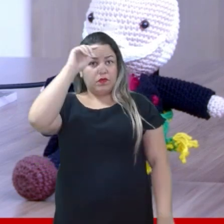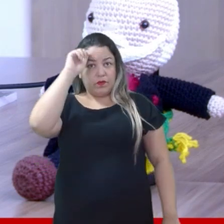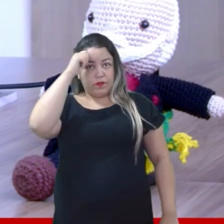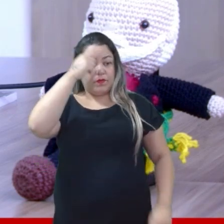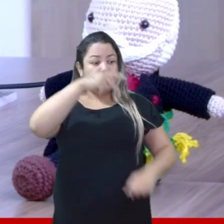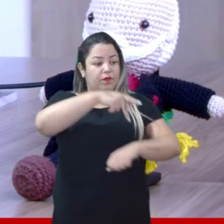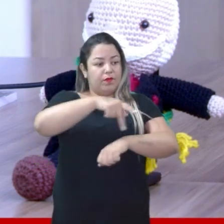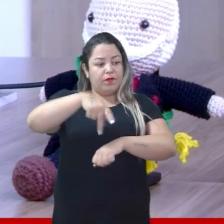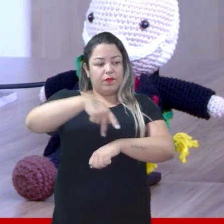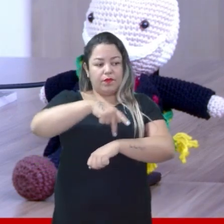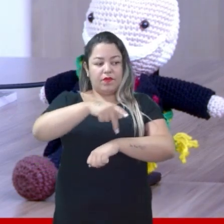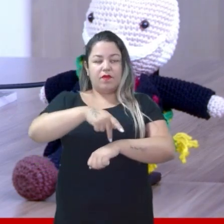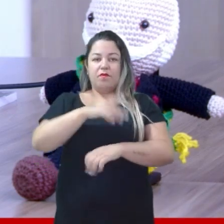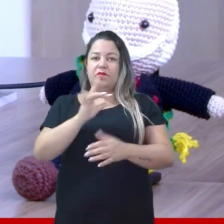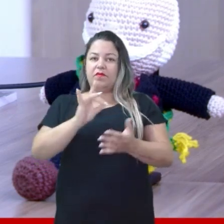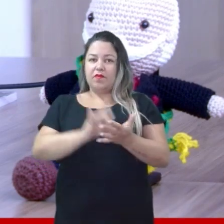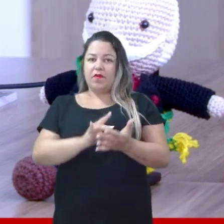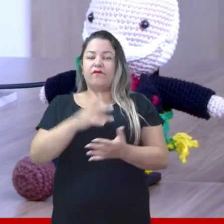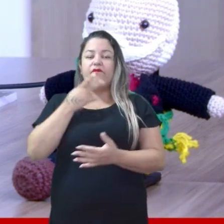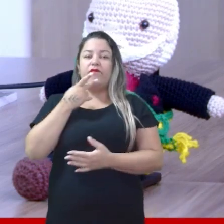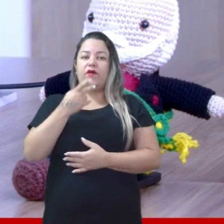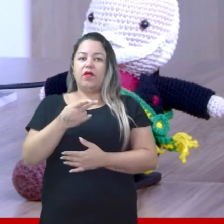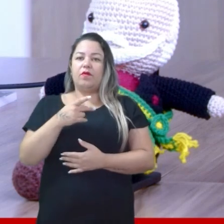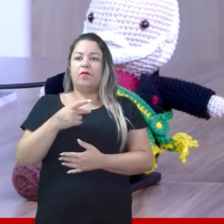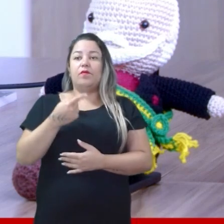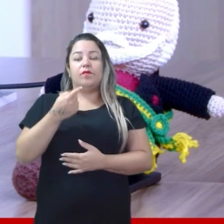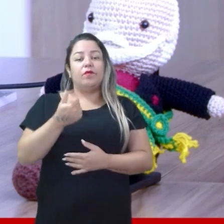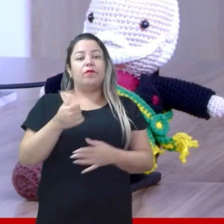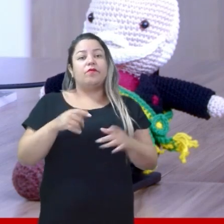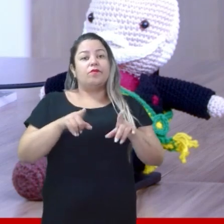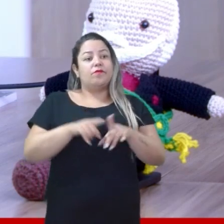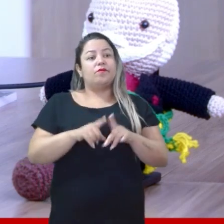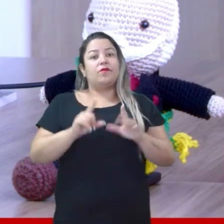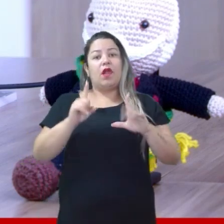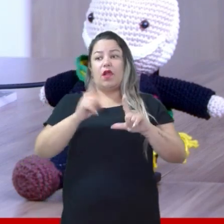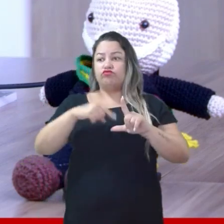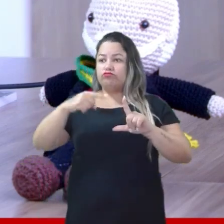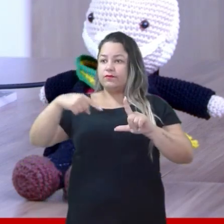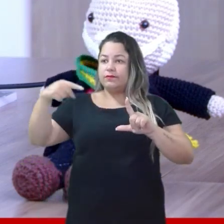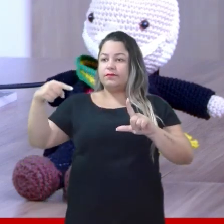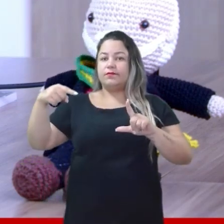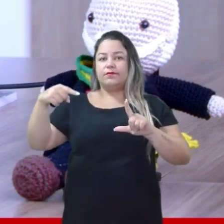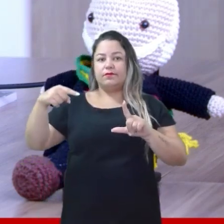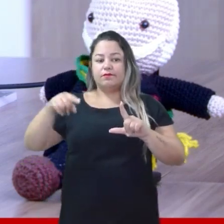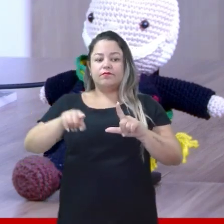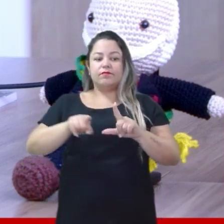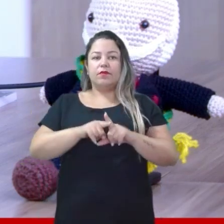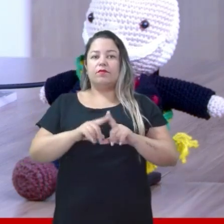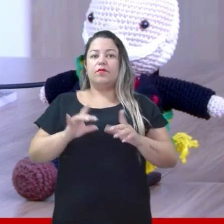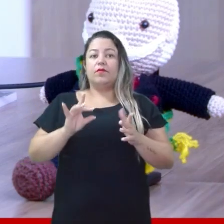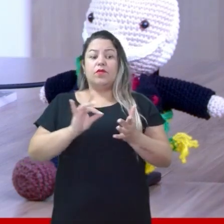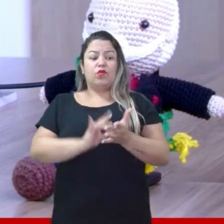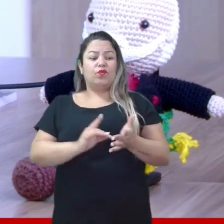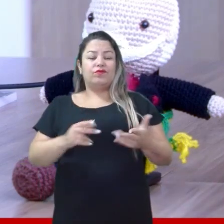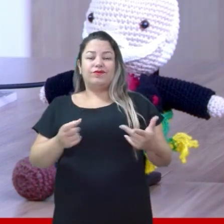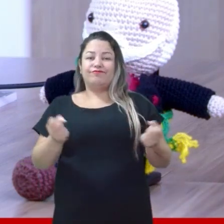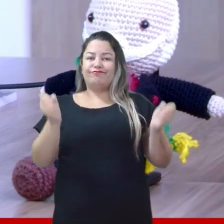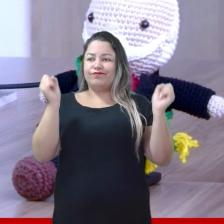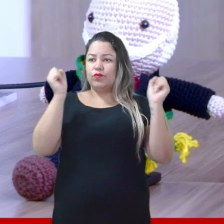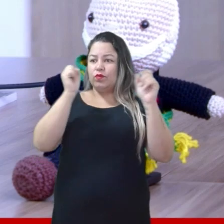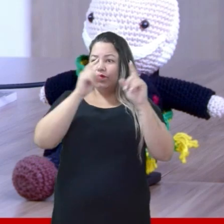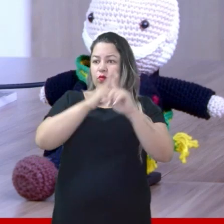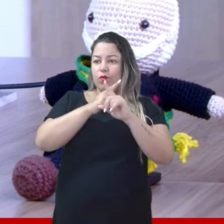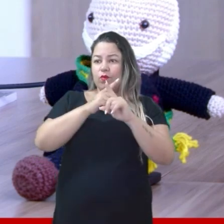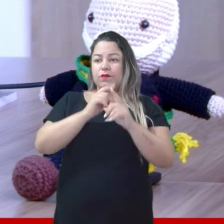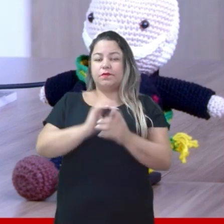uma realidade, e a gente vai falar um pouco aqui de dados e estatísticas, mas é uma realidade complexa e que atravessa